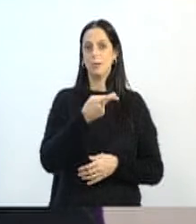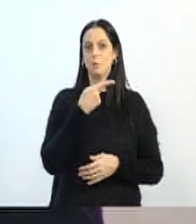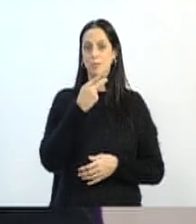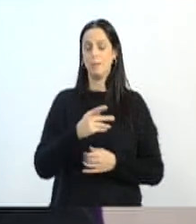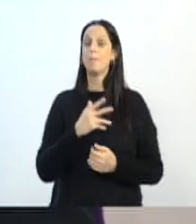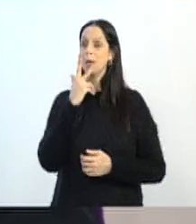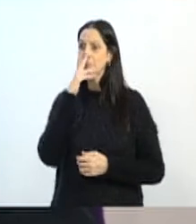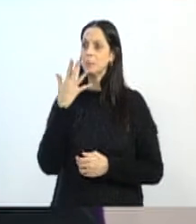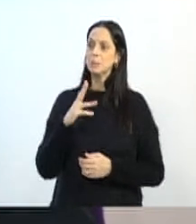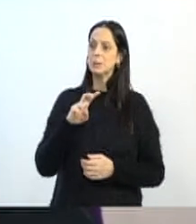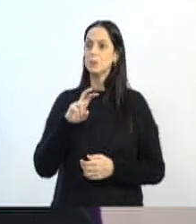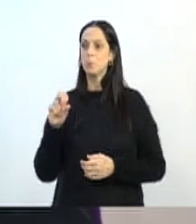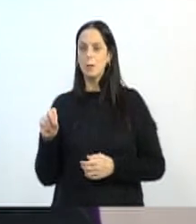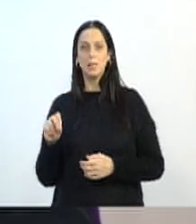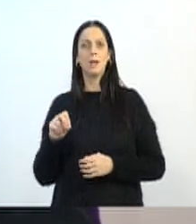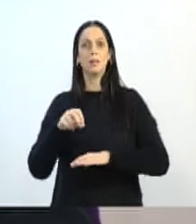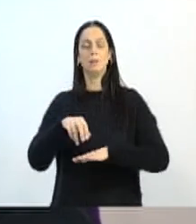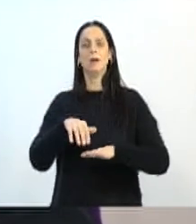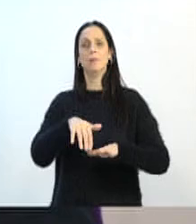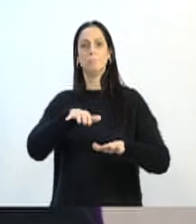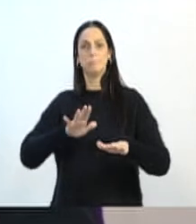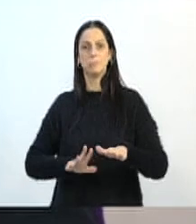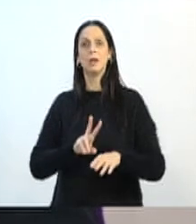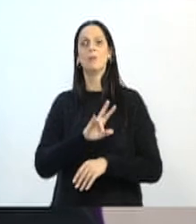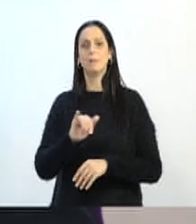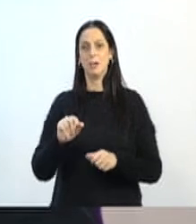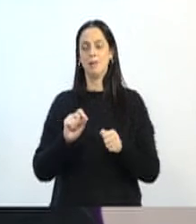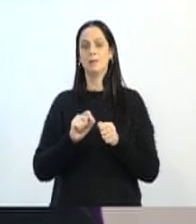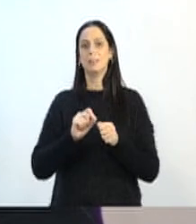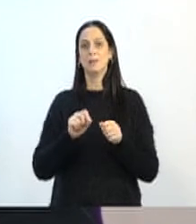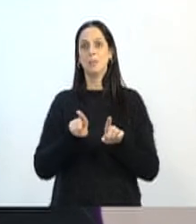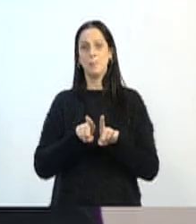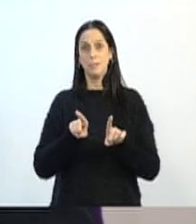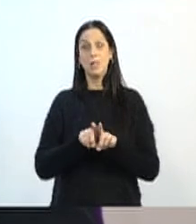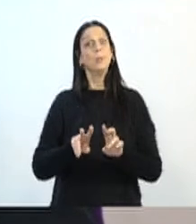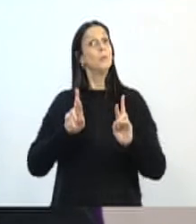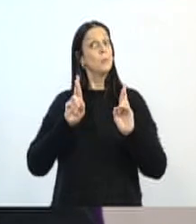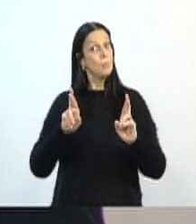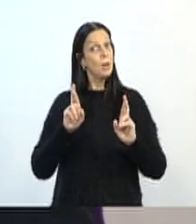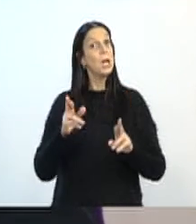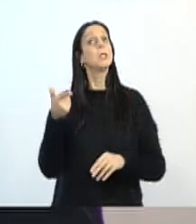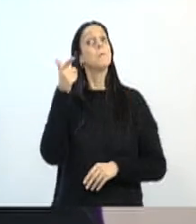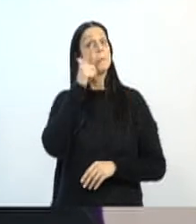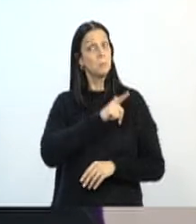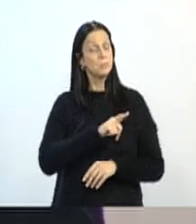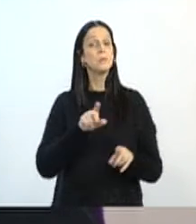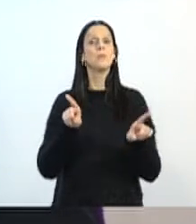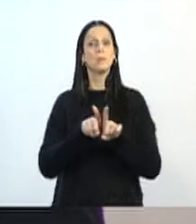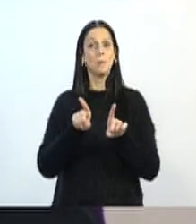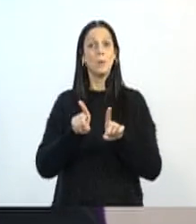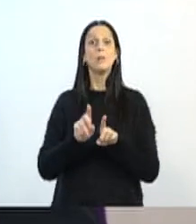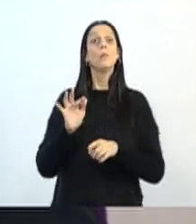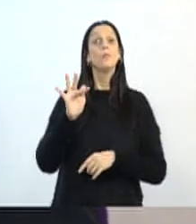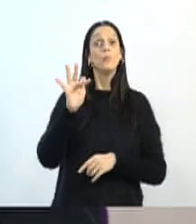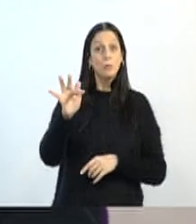travessias elevadas em Blumenau vai ser feita daqui a alguns dias. Esperamos que contemplem também no